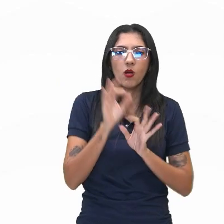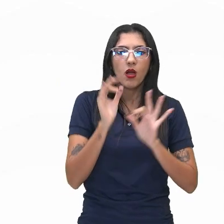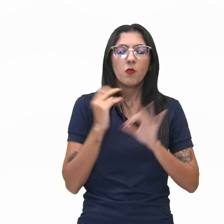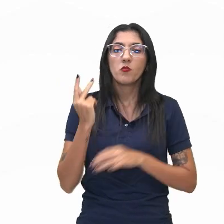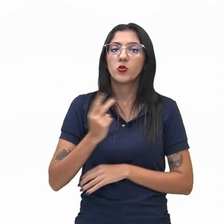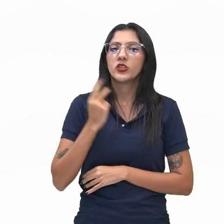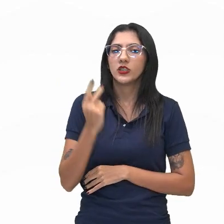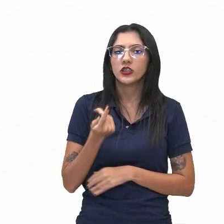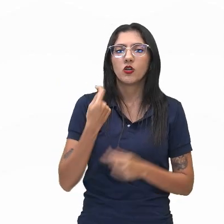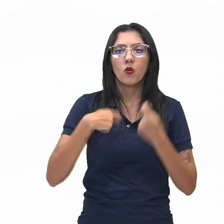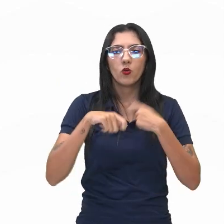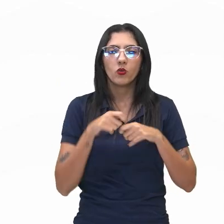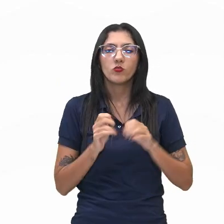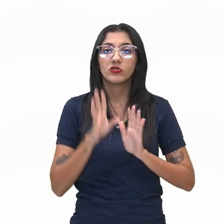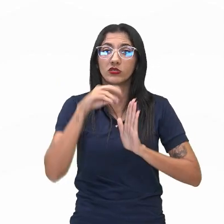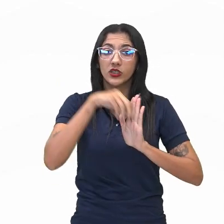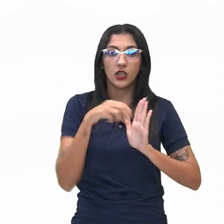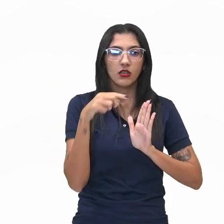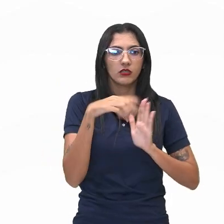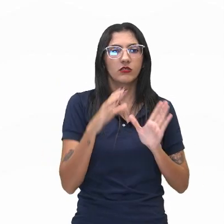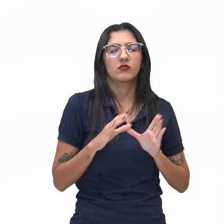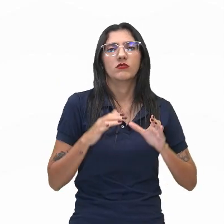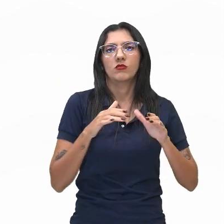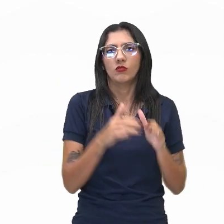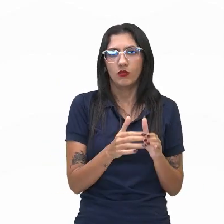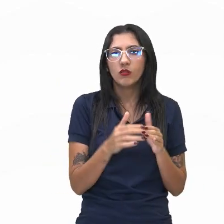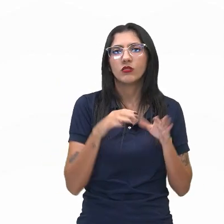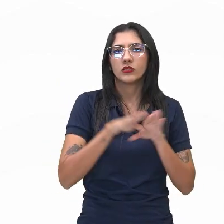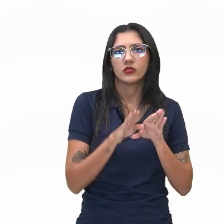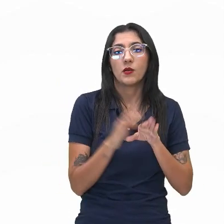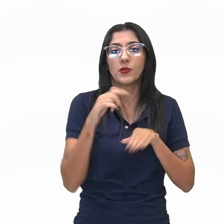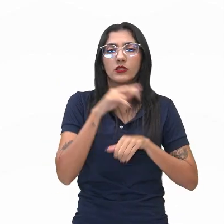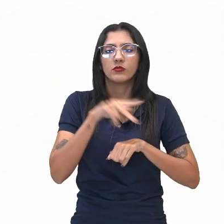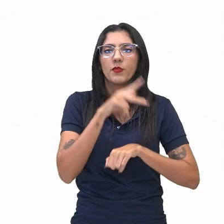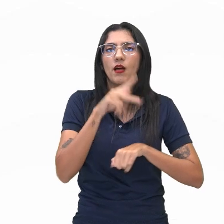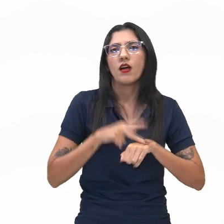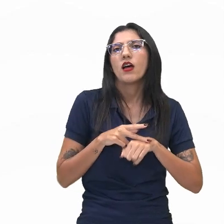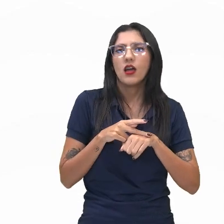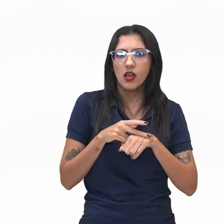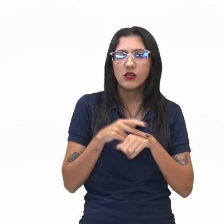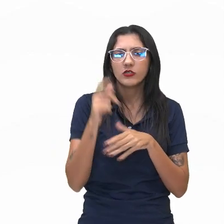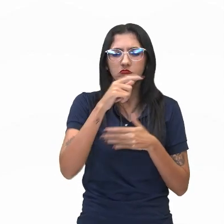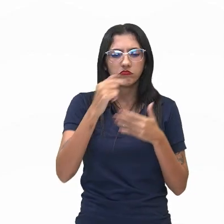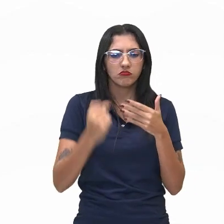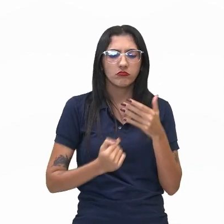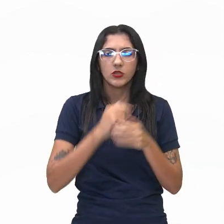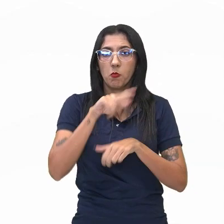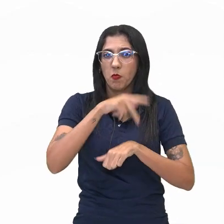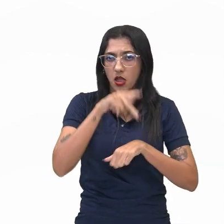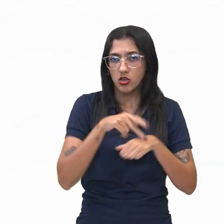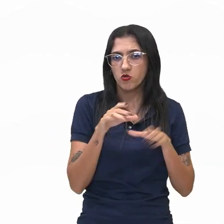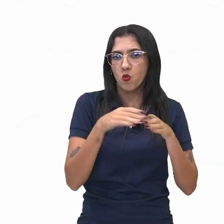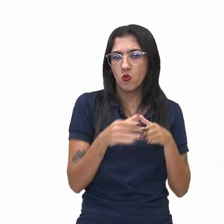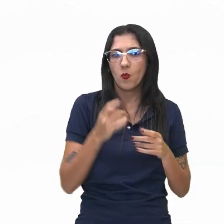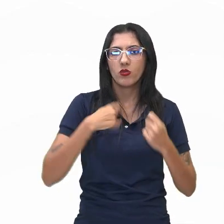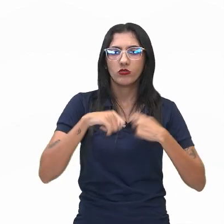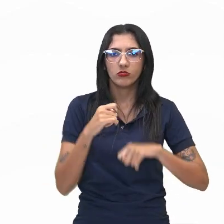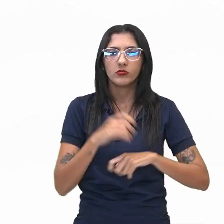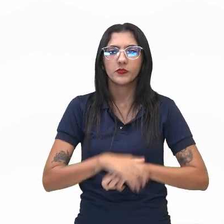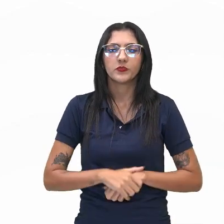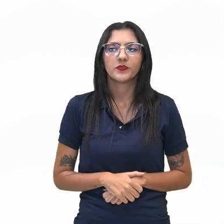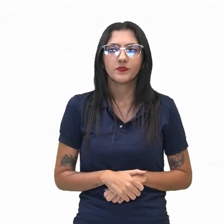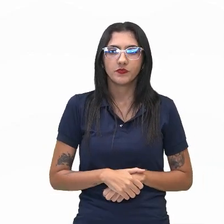financeira dentro deste bloco, né, desses países, dessa junção desses países aí do BRICS. Agora, eles